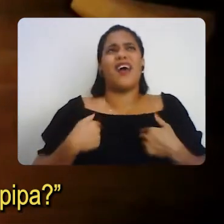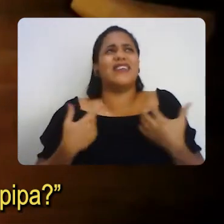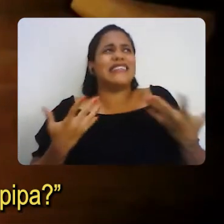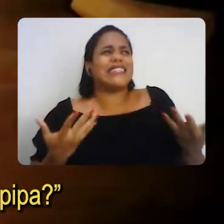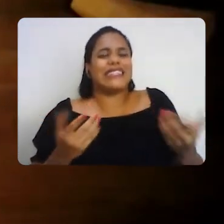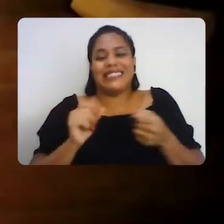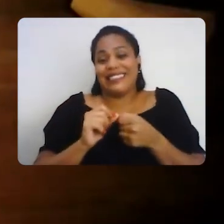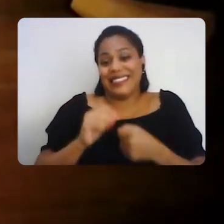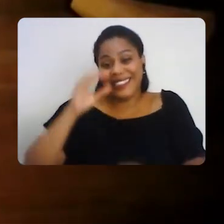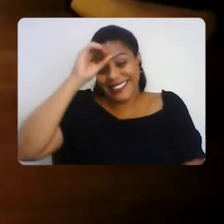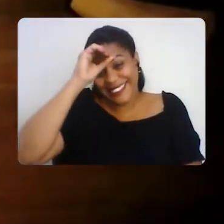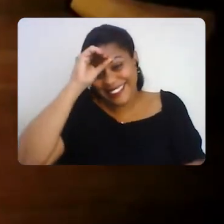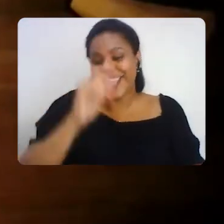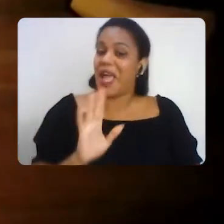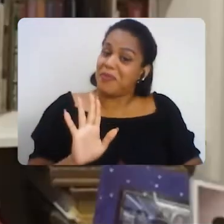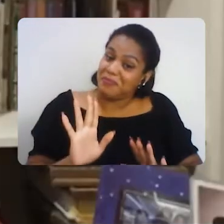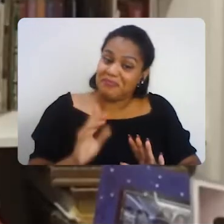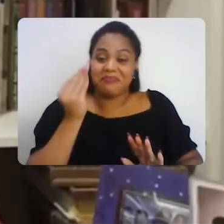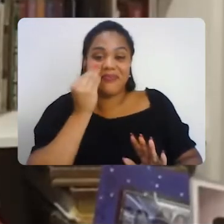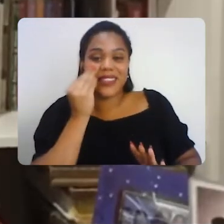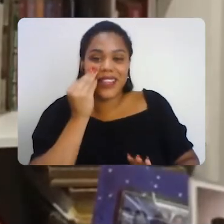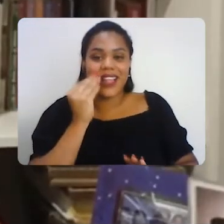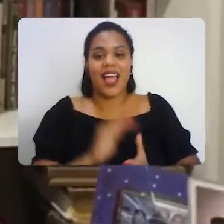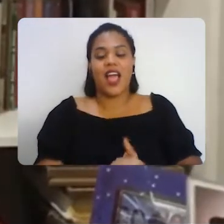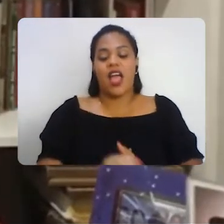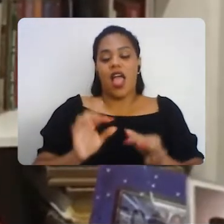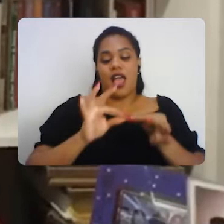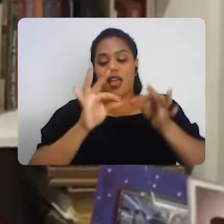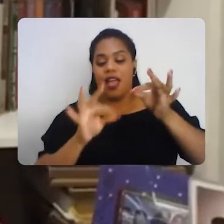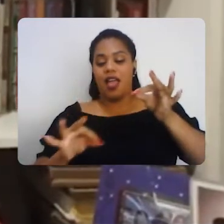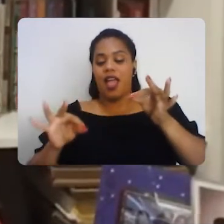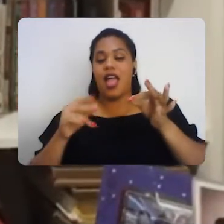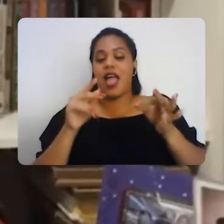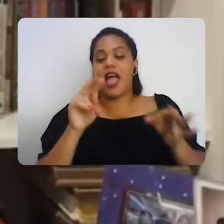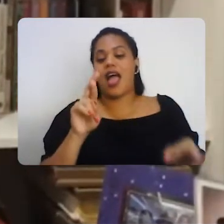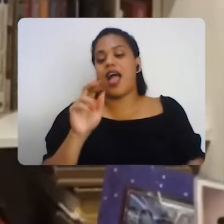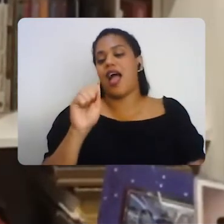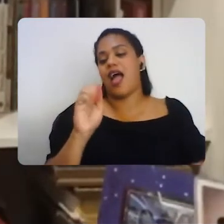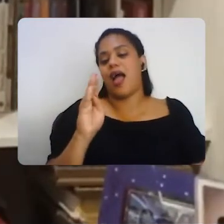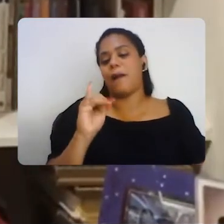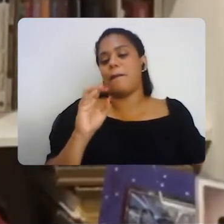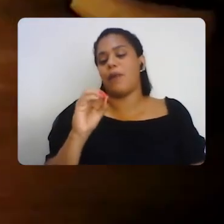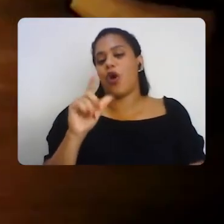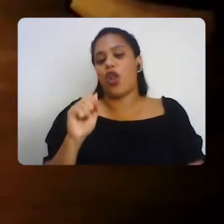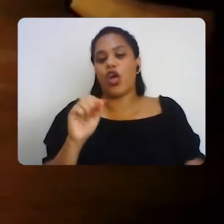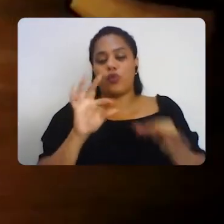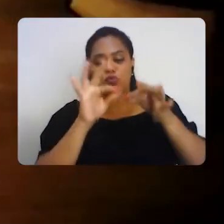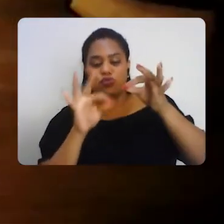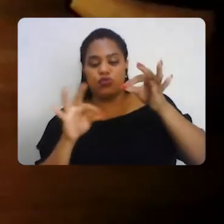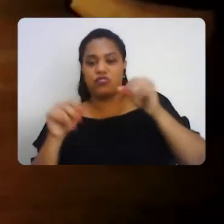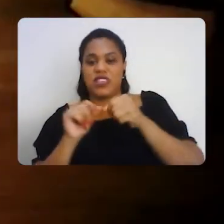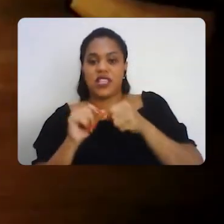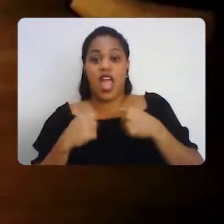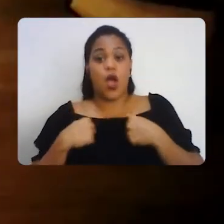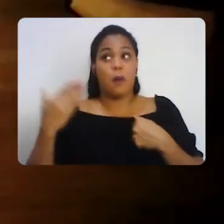como é que eu vou fazer uma pipa? Mas bora! E não foi nem a pipa, na verdade foi a rabiola da pipa. Nunca fiz na minha vida, somente